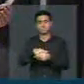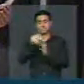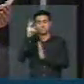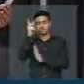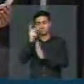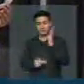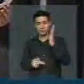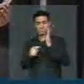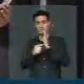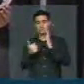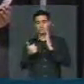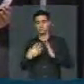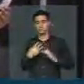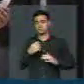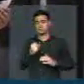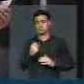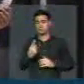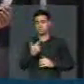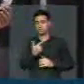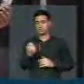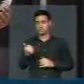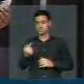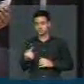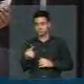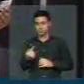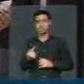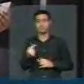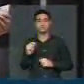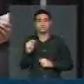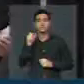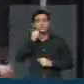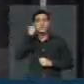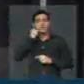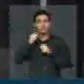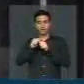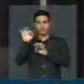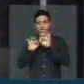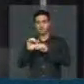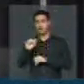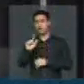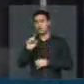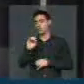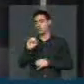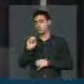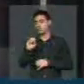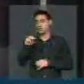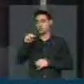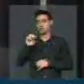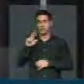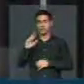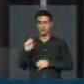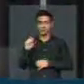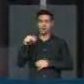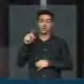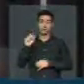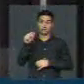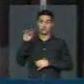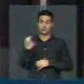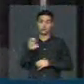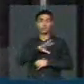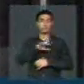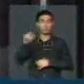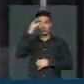projeto 1481 de 2007 do senador Aloysio Mercadante. Todos os líderes